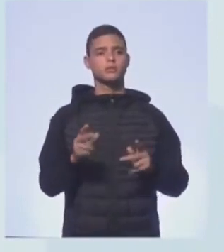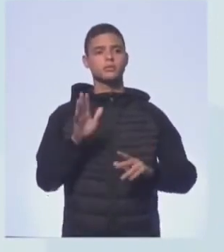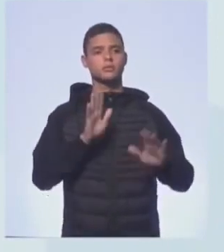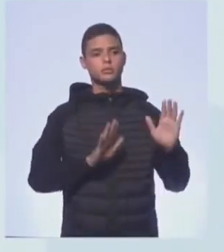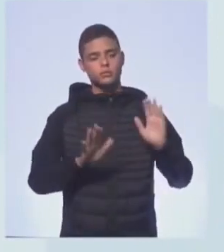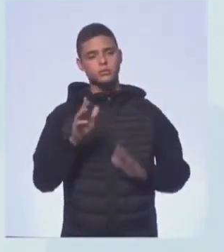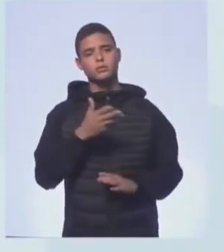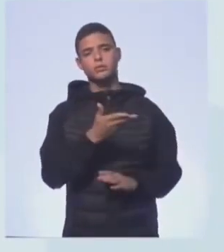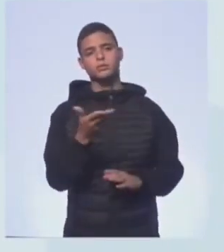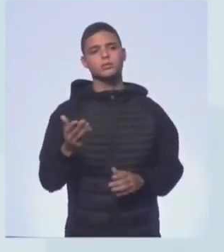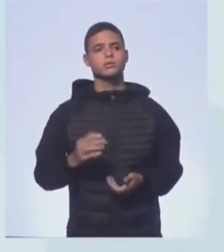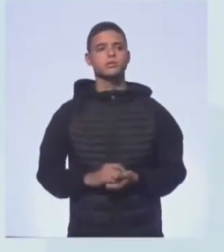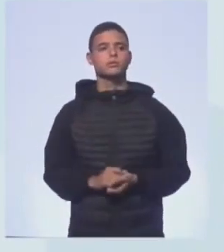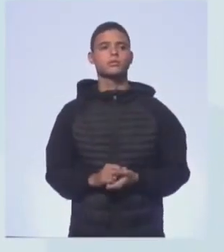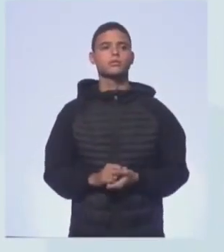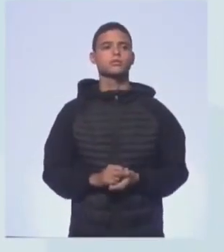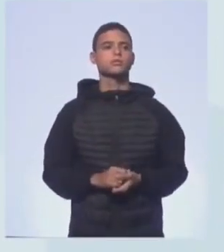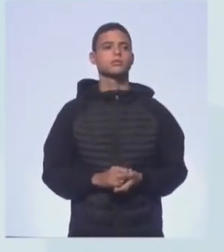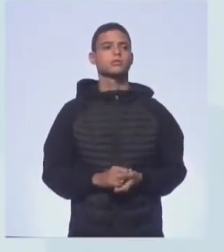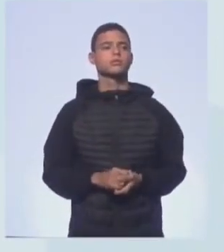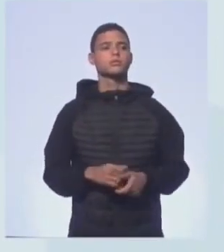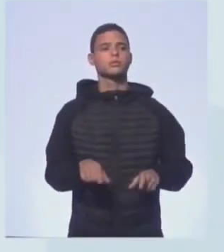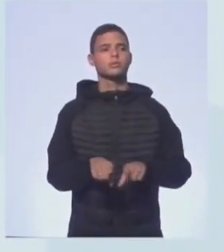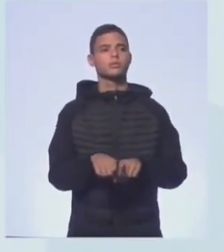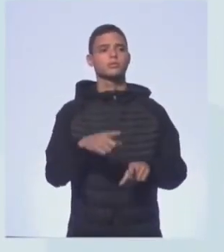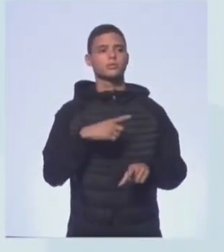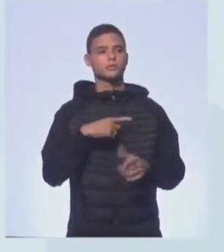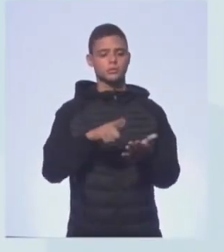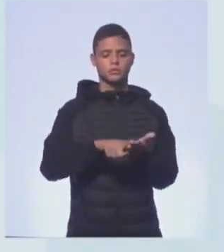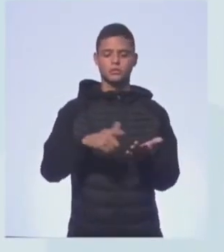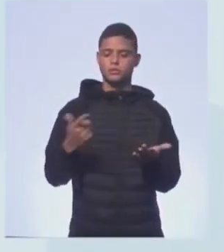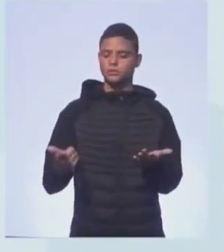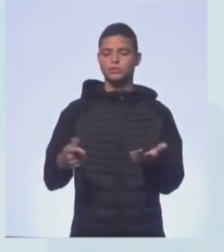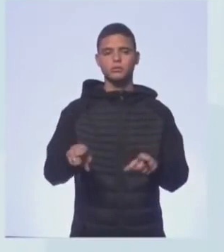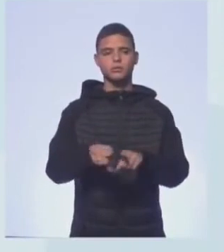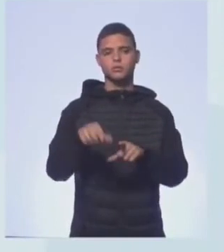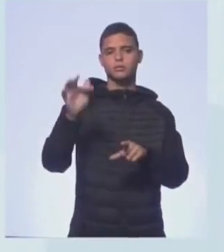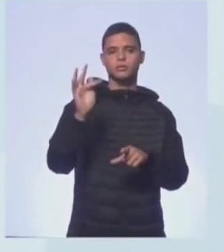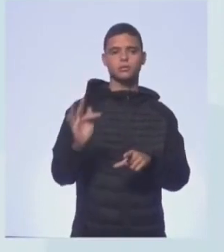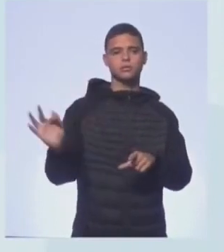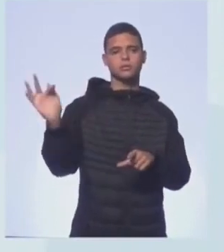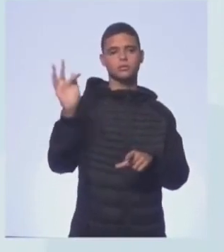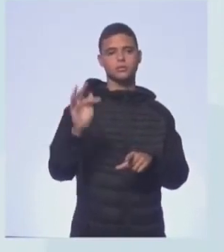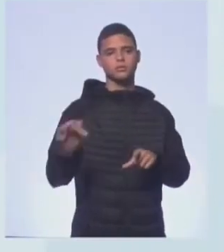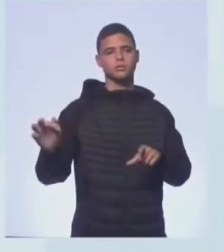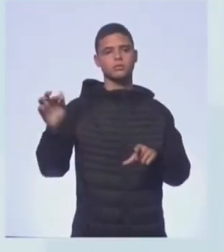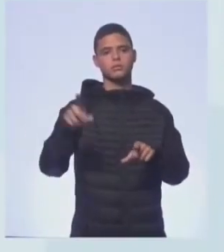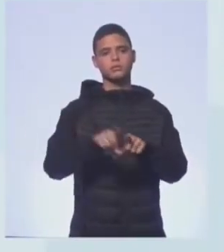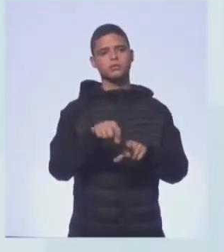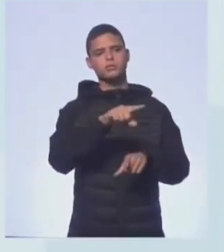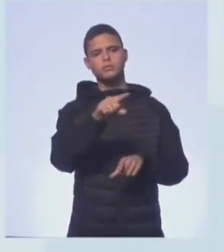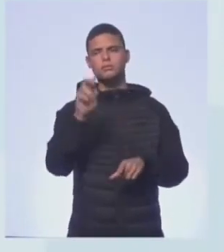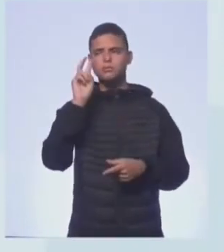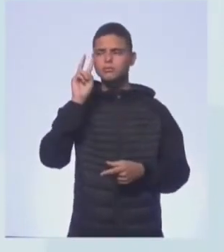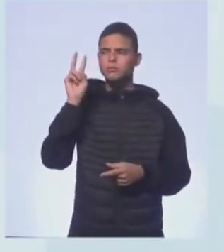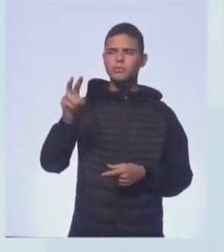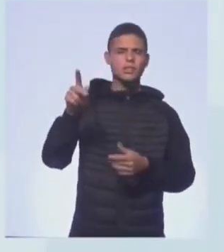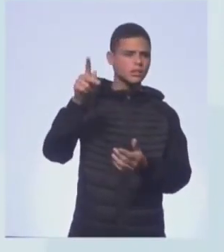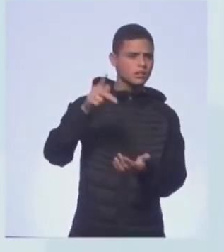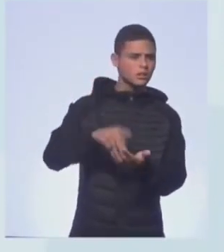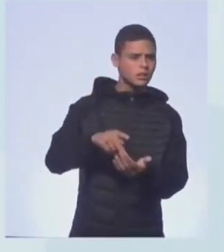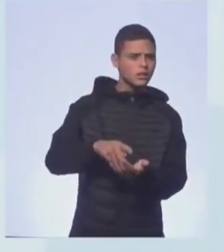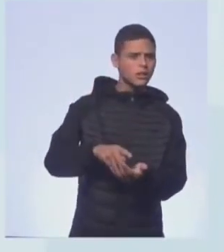é bom sempre verificar. Está citando um jornal, está citando uma universidade, está citando uma instituição, e você não foi verificar se realmente